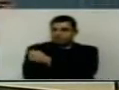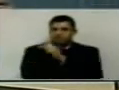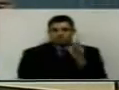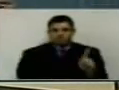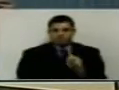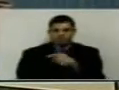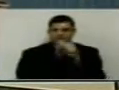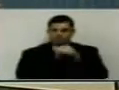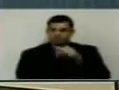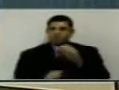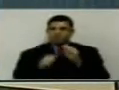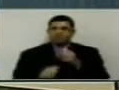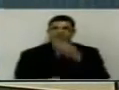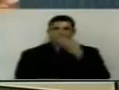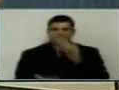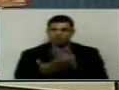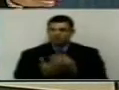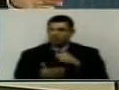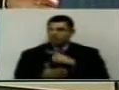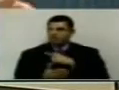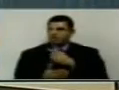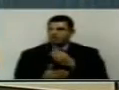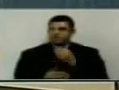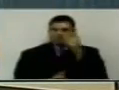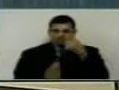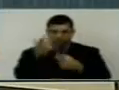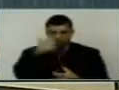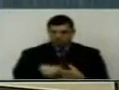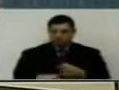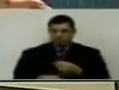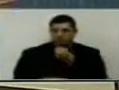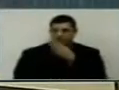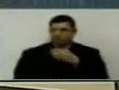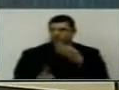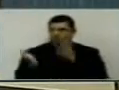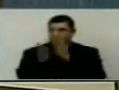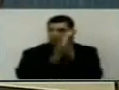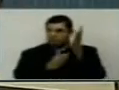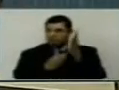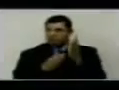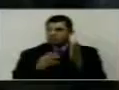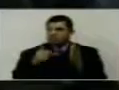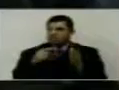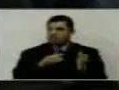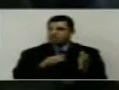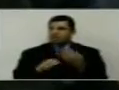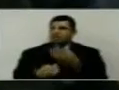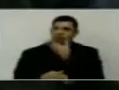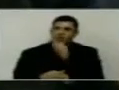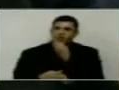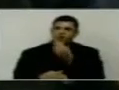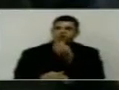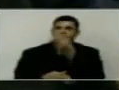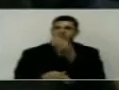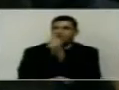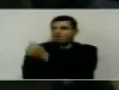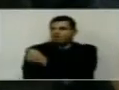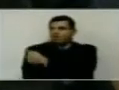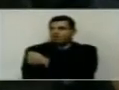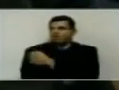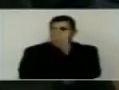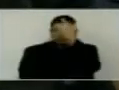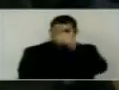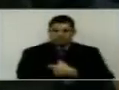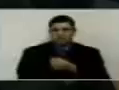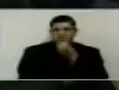podem confirmar, apesar de não ser muito comportado, eu fugia dos padrões, né? Geralmente o cara ou é bom estudante ou é